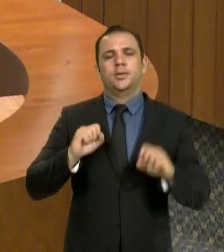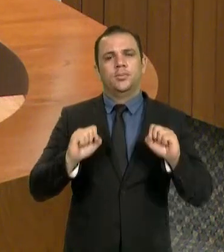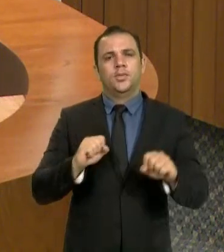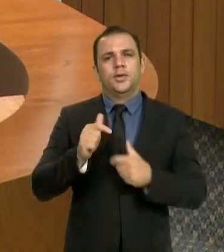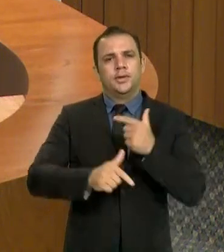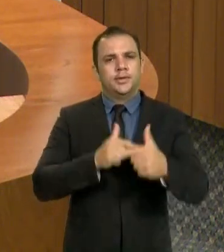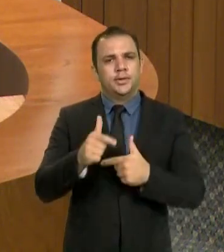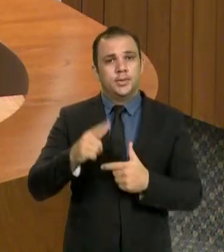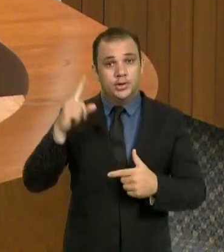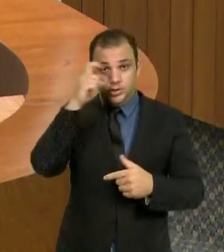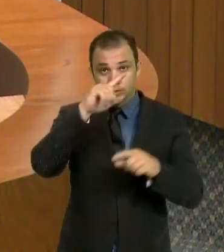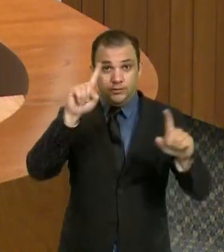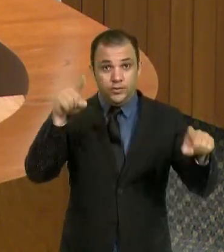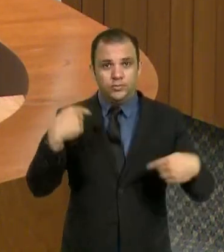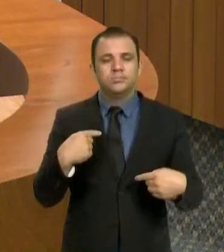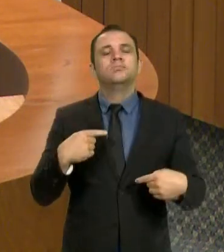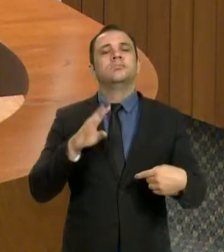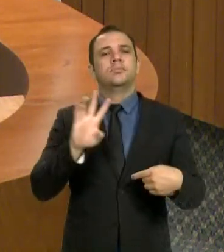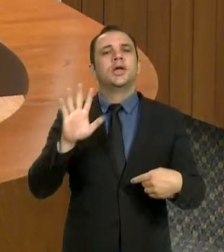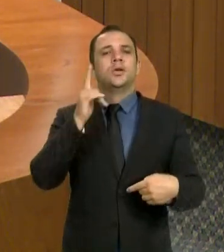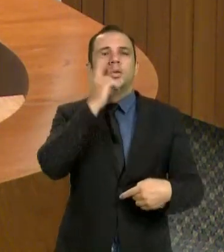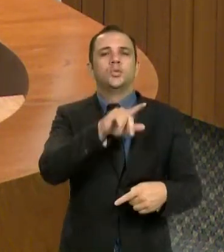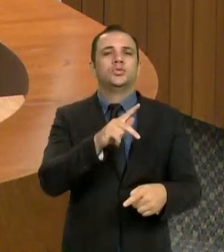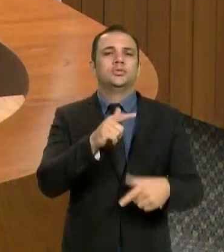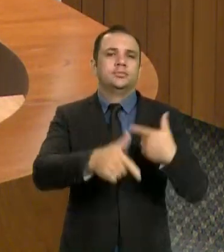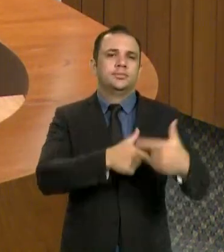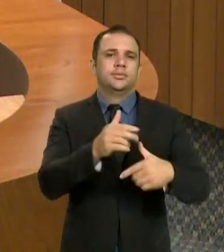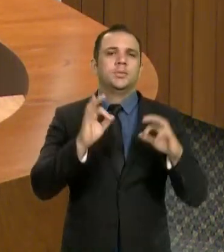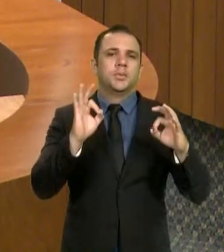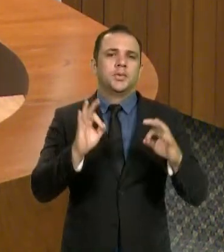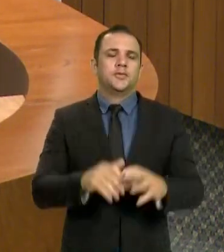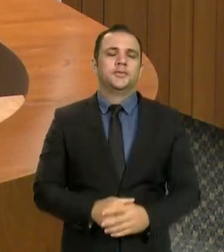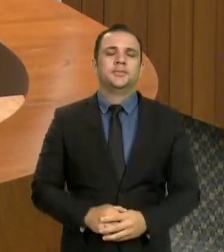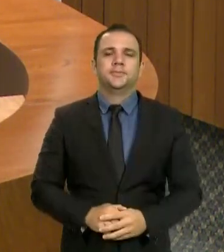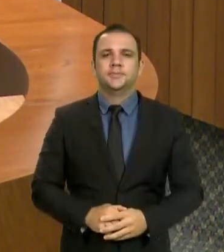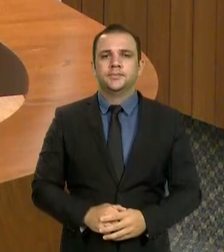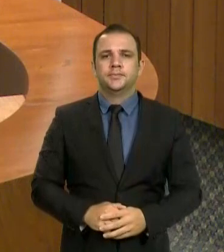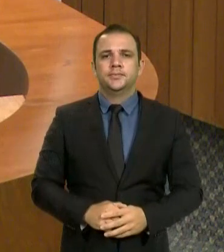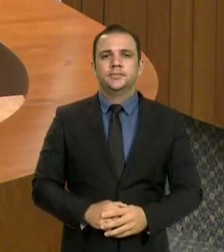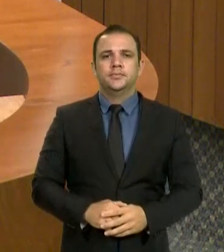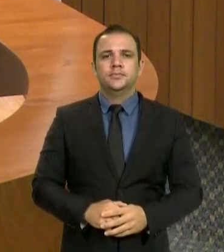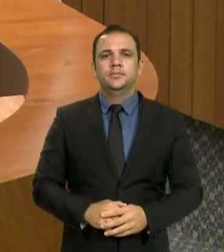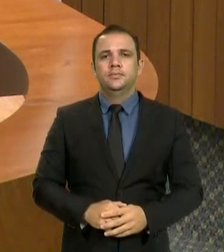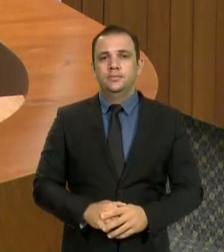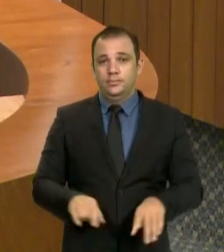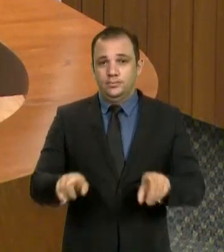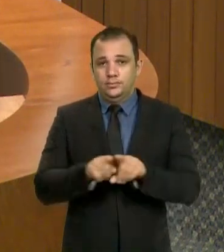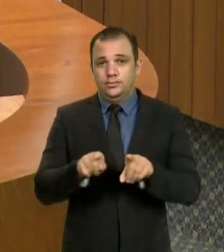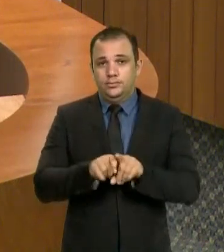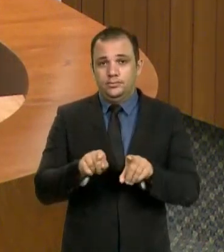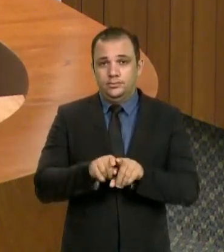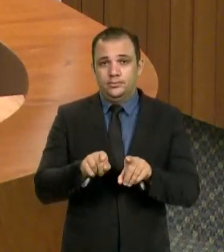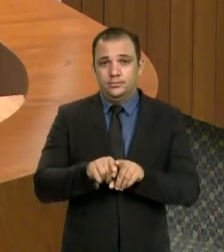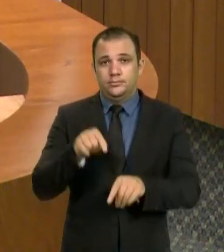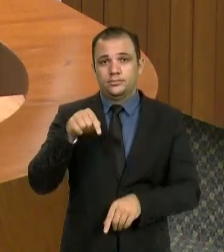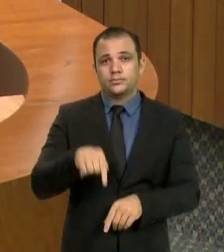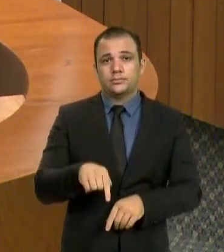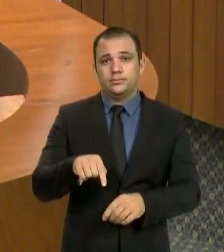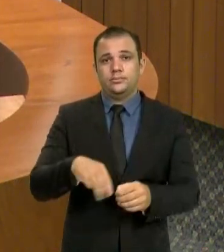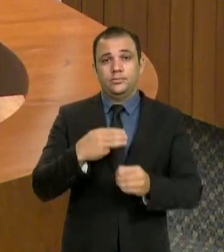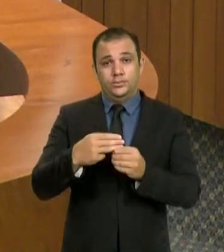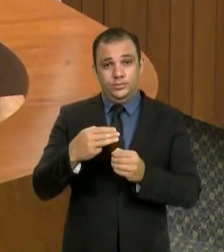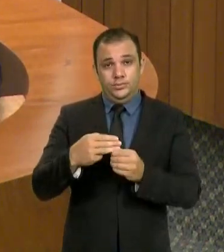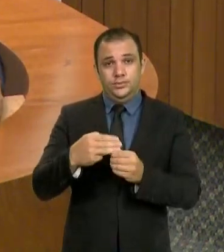ter dificuldade em exercer sua profissão. E também temos aqui nossa cidade de Santa Rita, completou 61